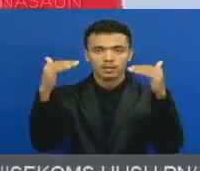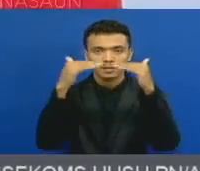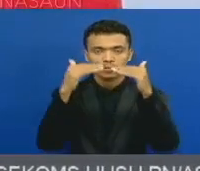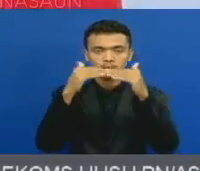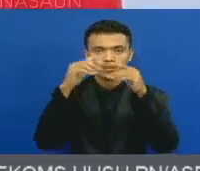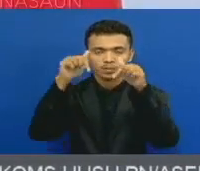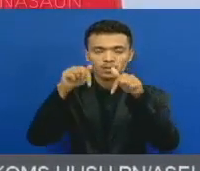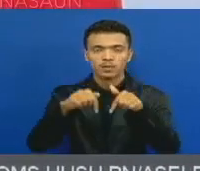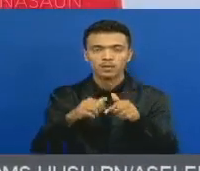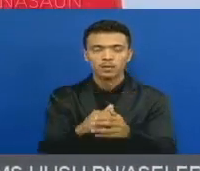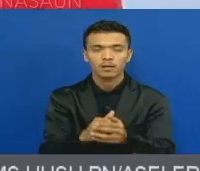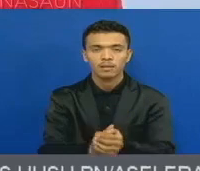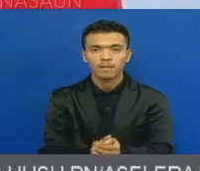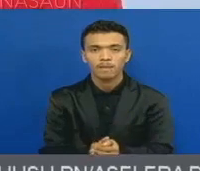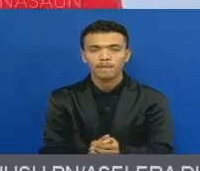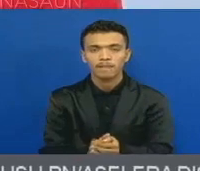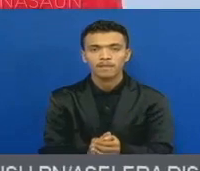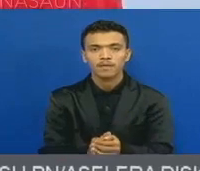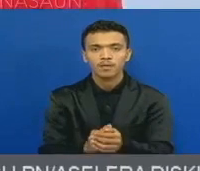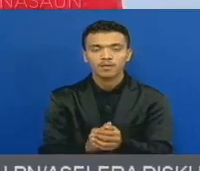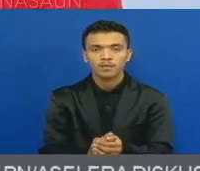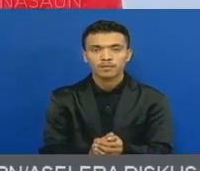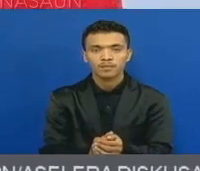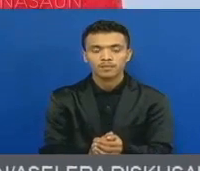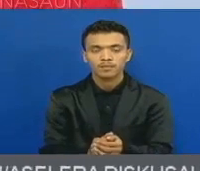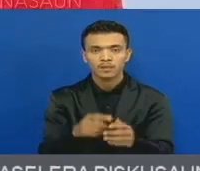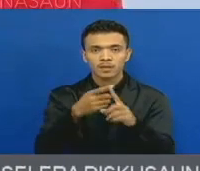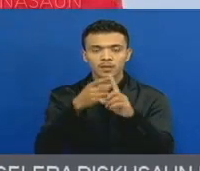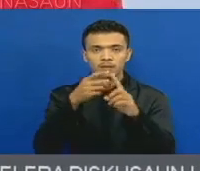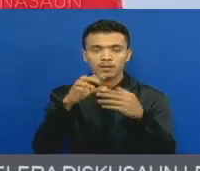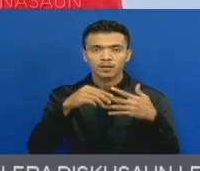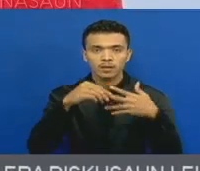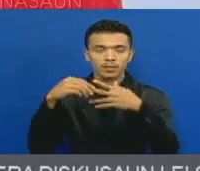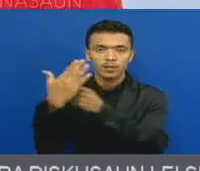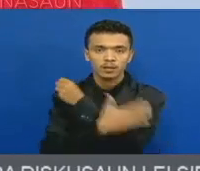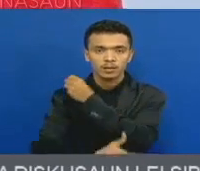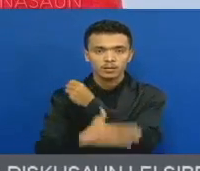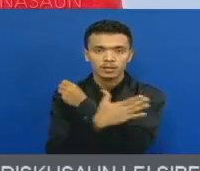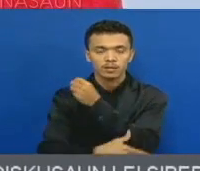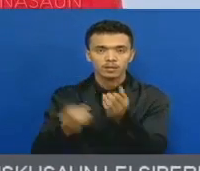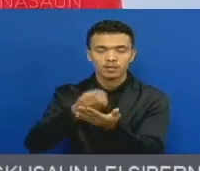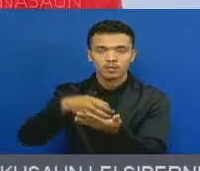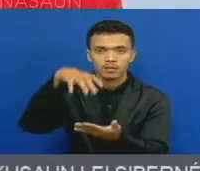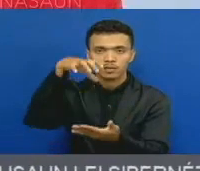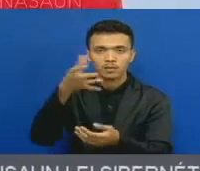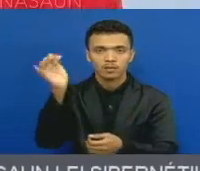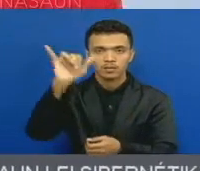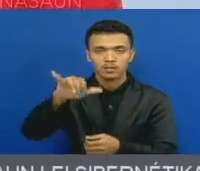né, para dar atenção ao mundo, ele é o país rico, será. Barrai, será